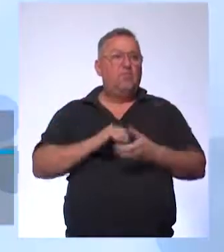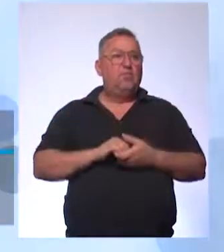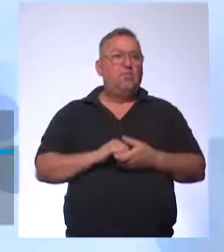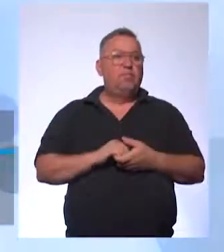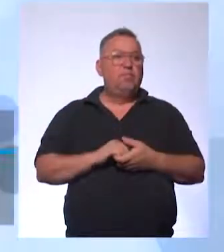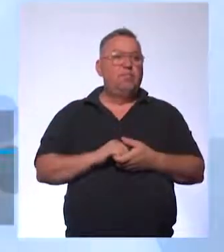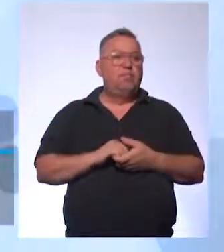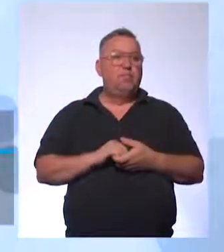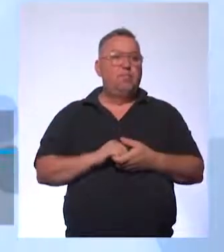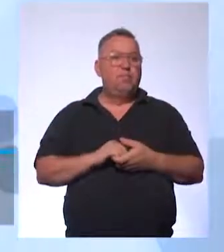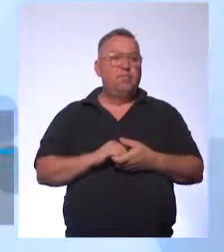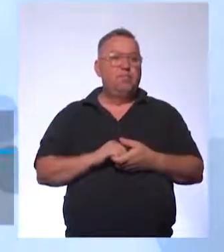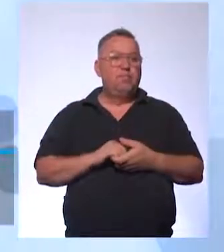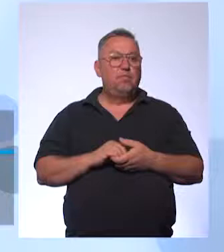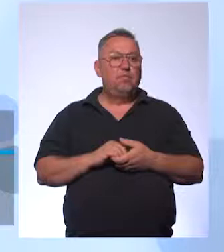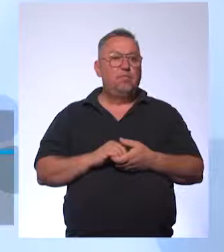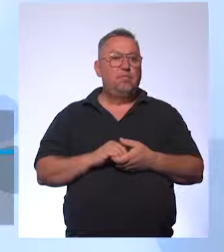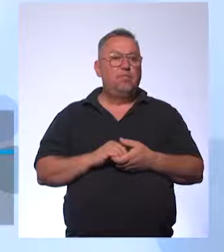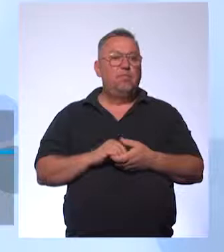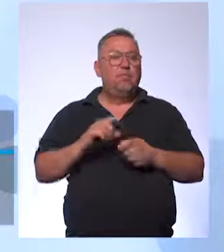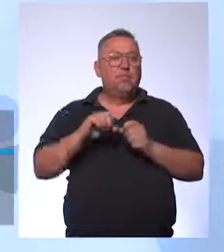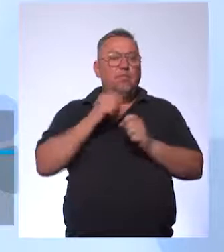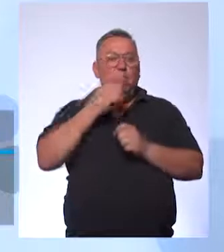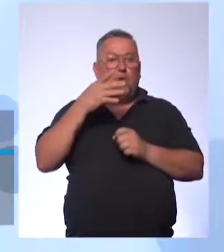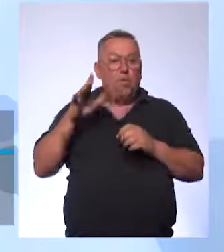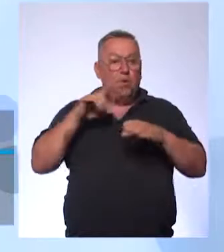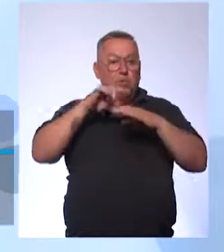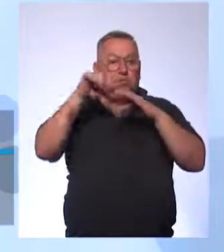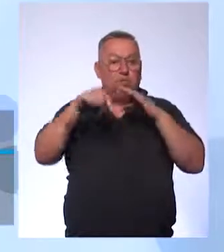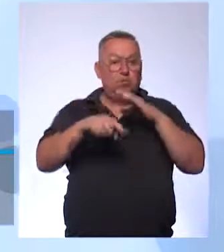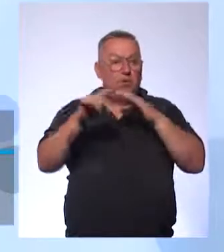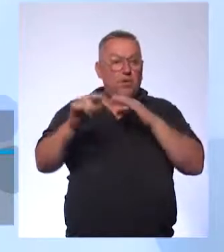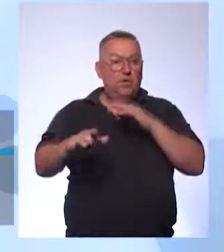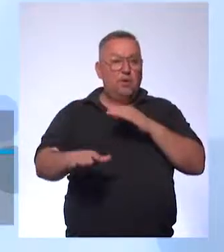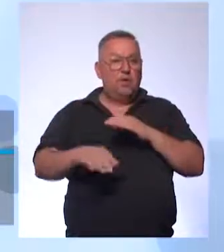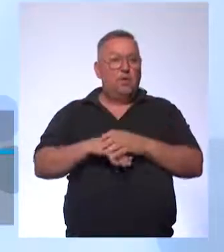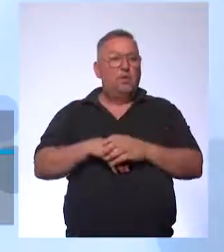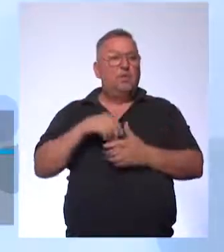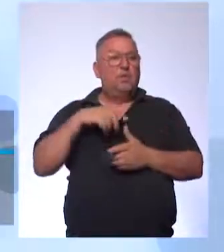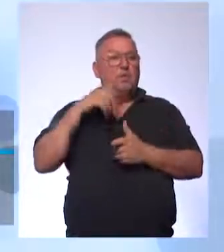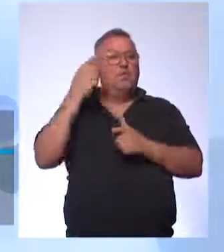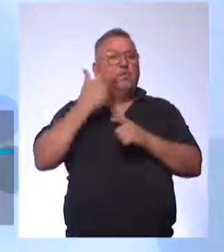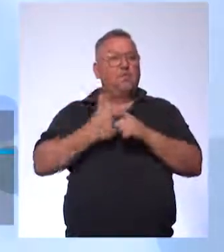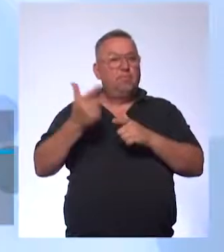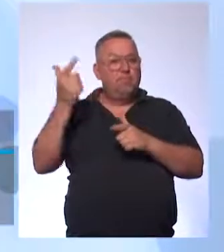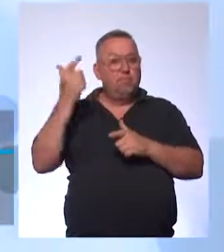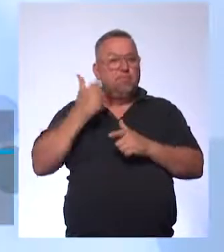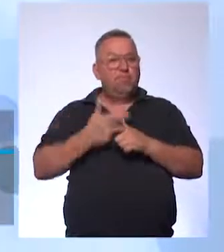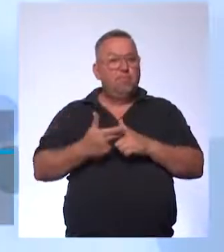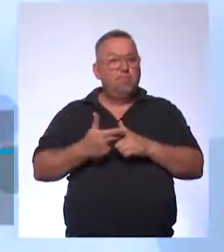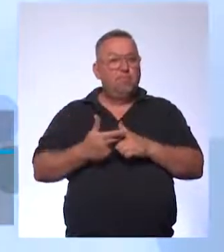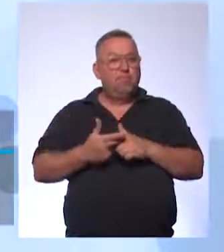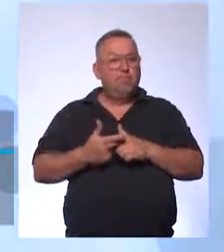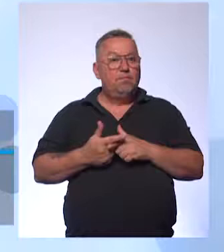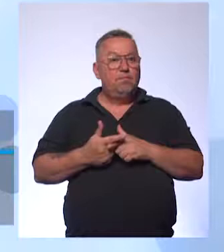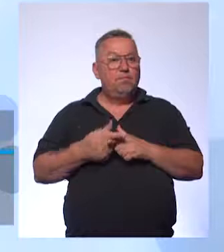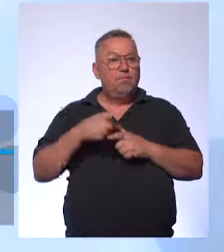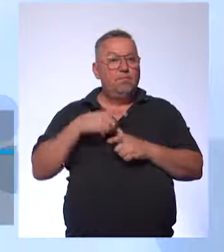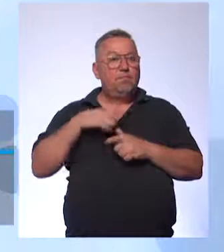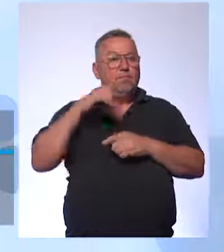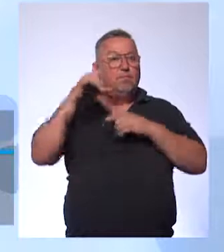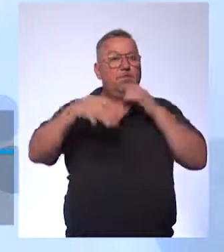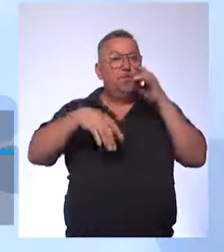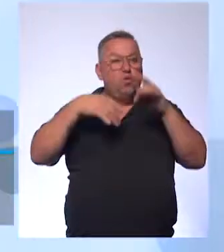Tá? Se concreta o negócio e joga no fundo do mar e deixa lá. Então, você tem um problema aí com a energia nuclear, que são os